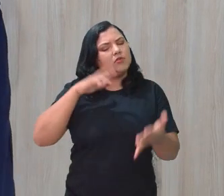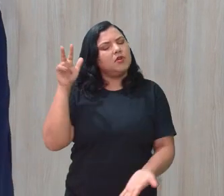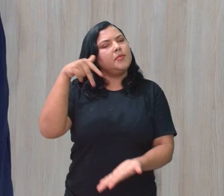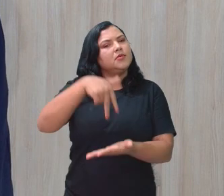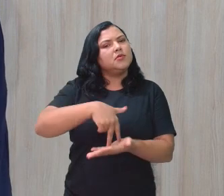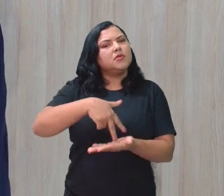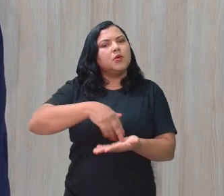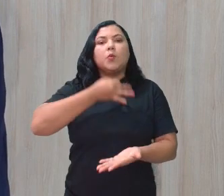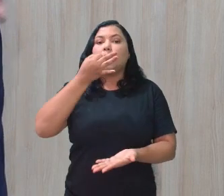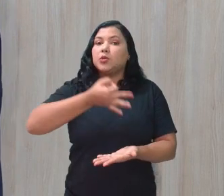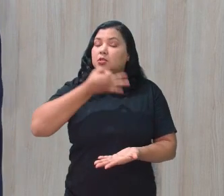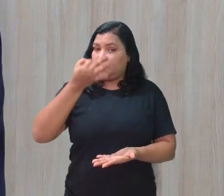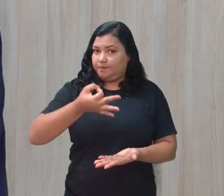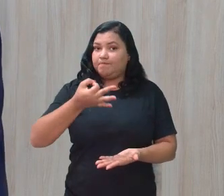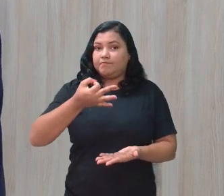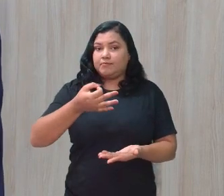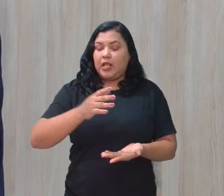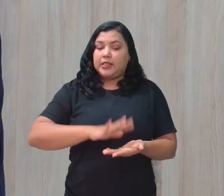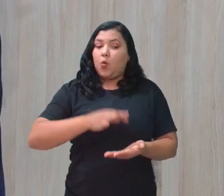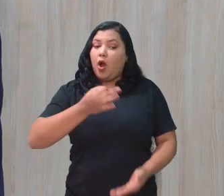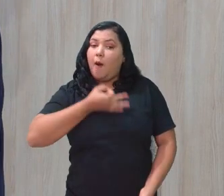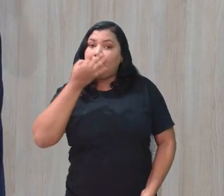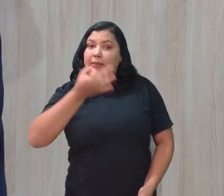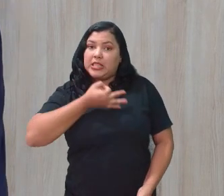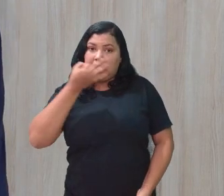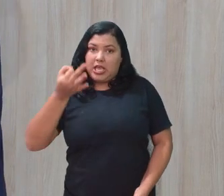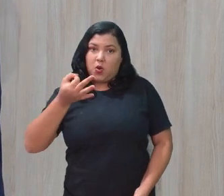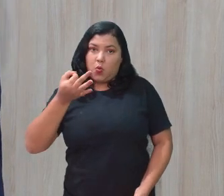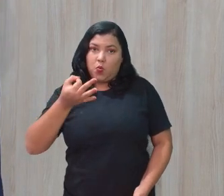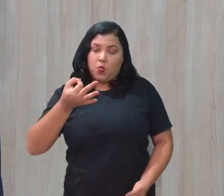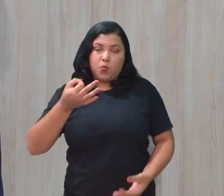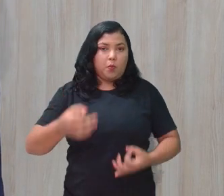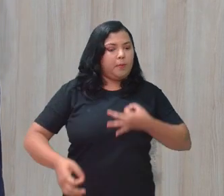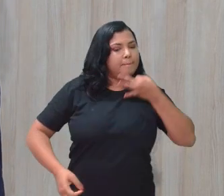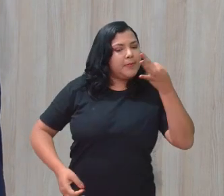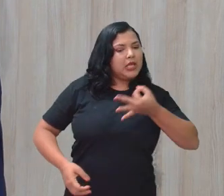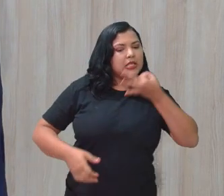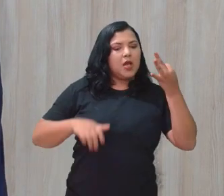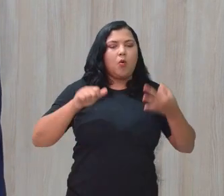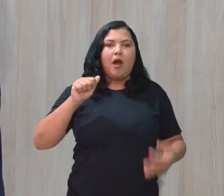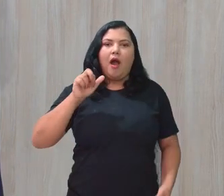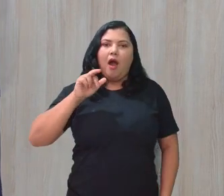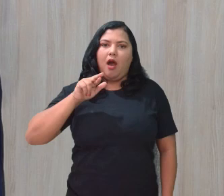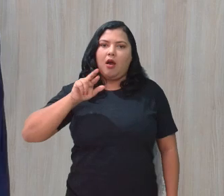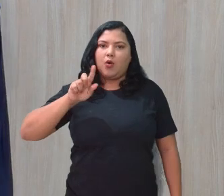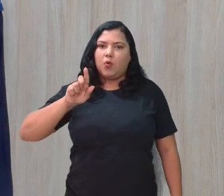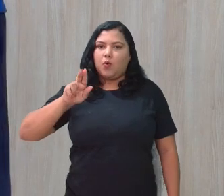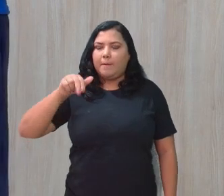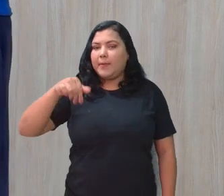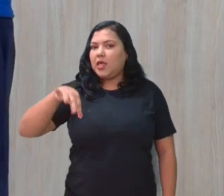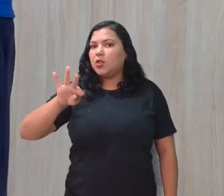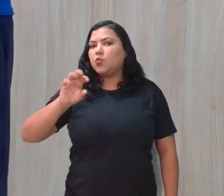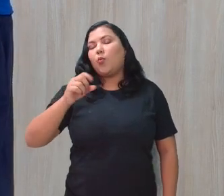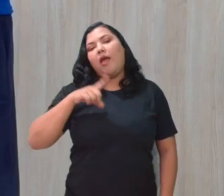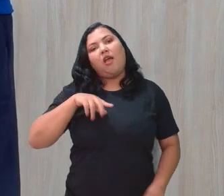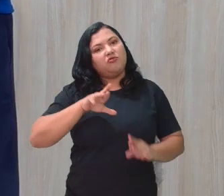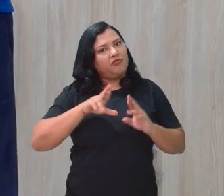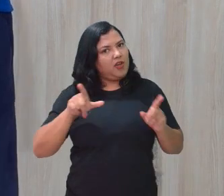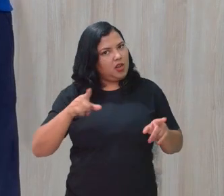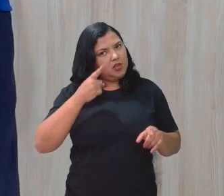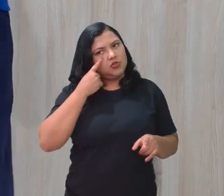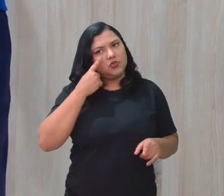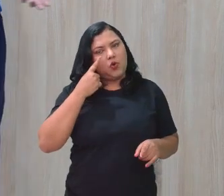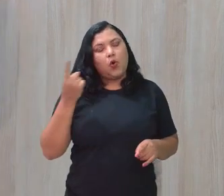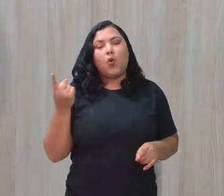vista, né? Que argumento é diferente de opinião. Vocês lembram disso? Então, vamos ver os argumentos